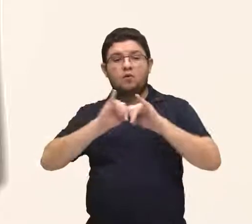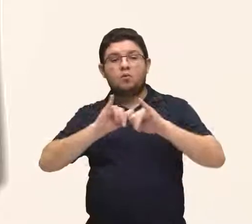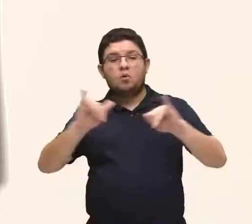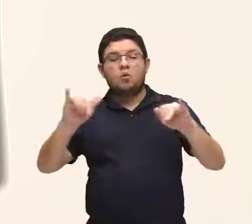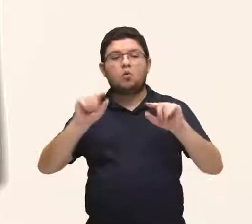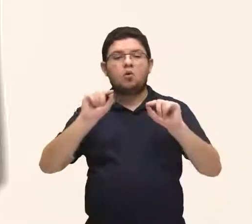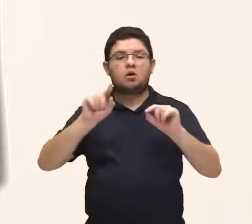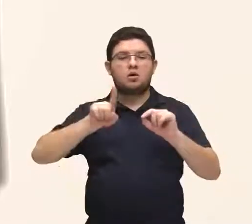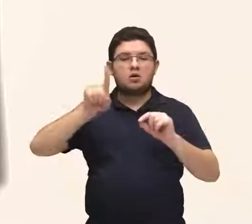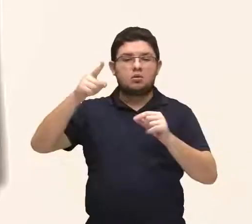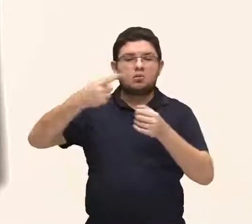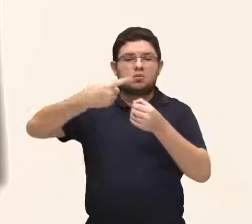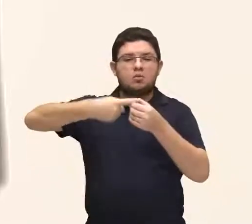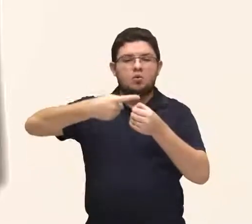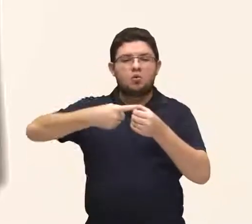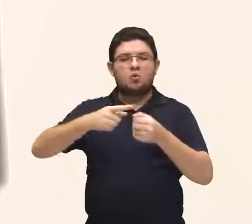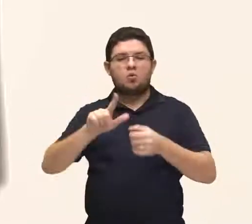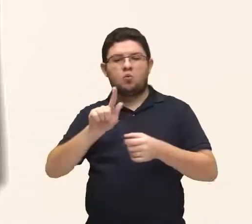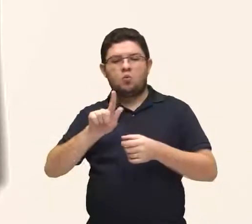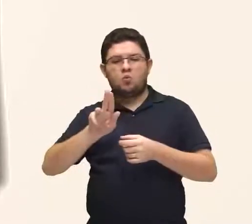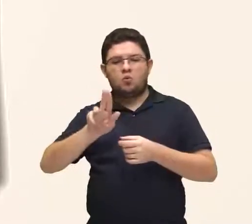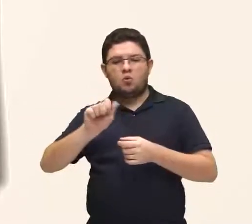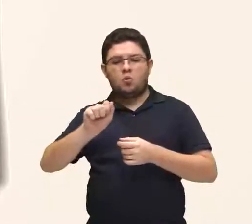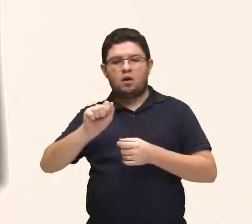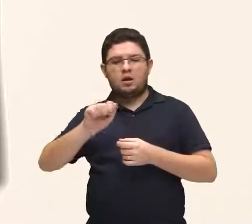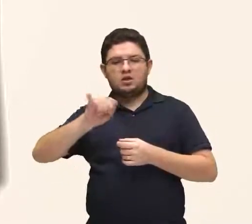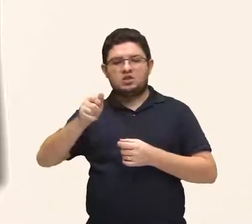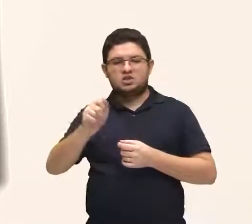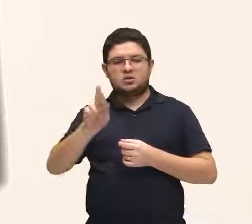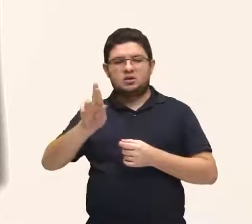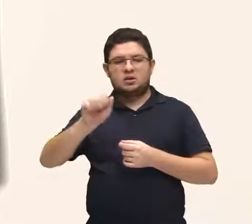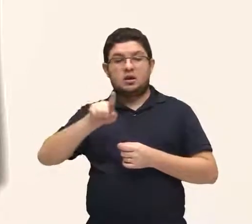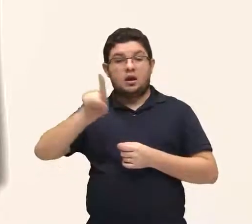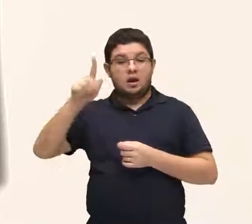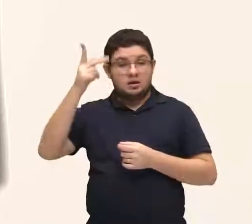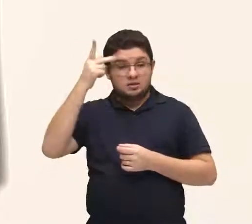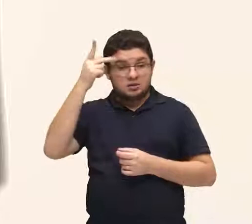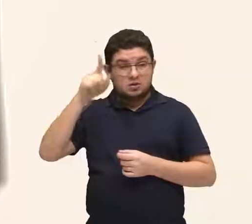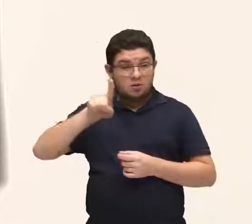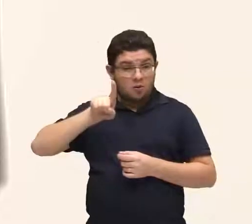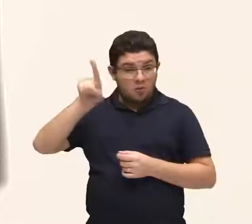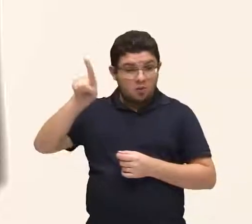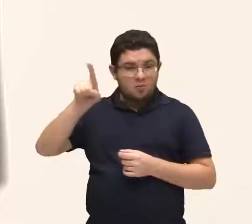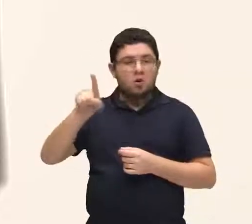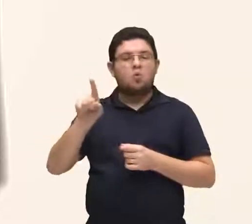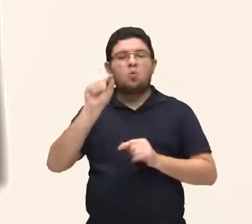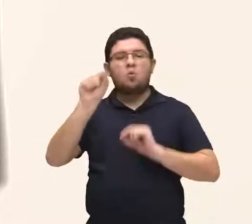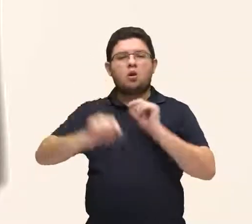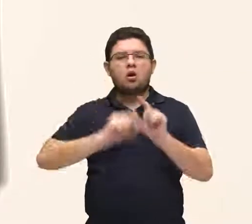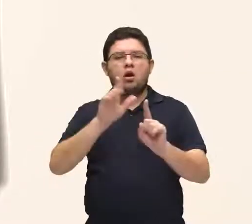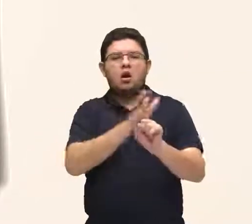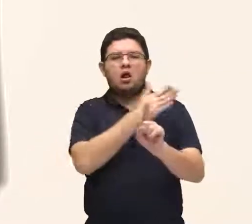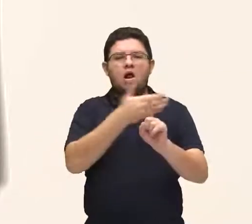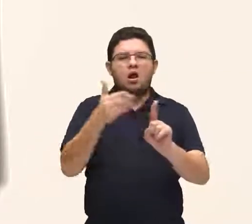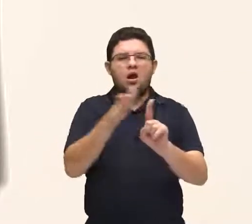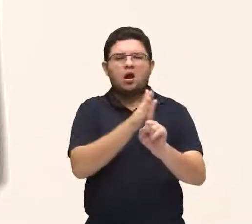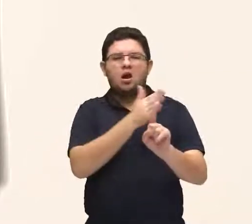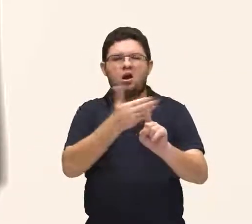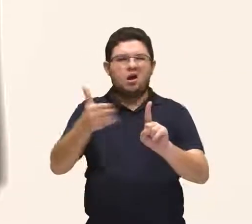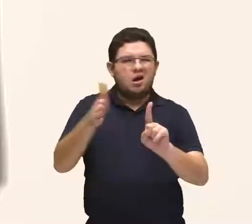de Guajará, em São Paulo, lincharam uma mulher até a morte por causa de um boato divulgado